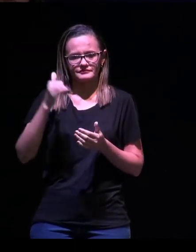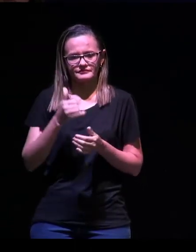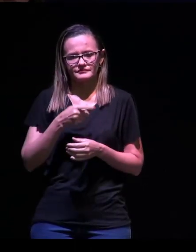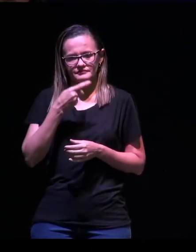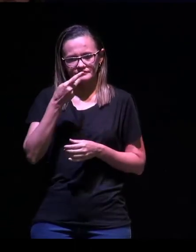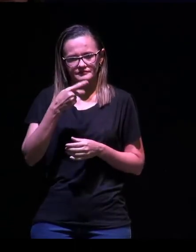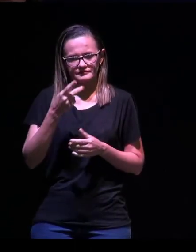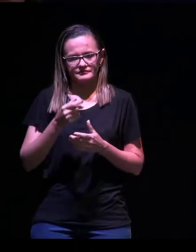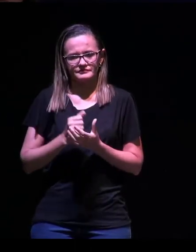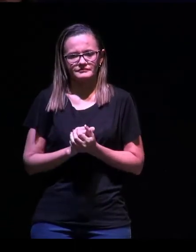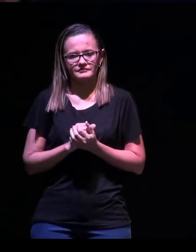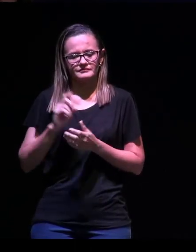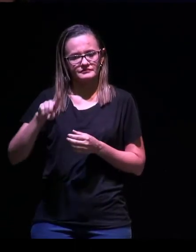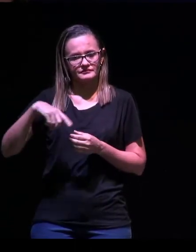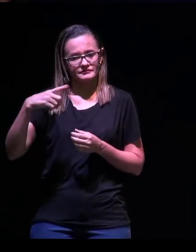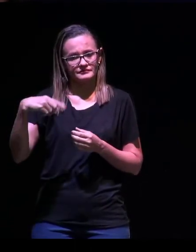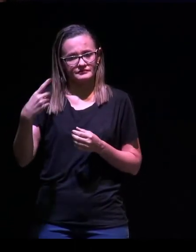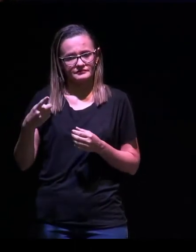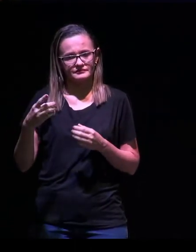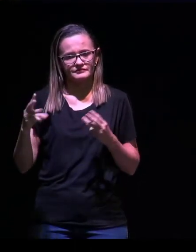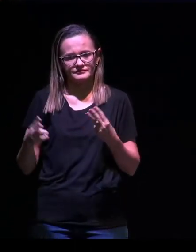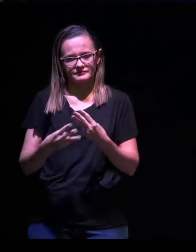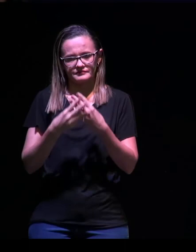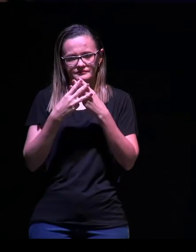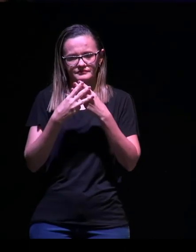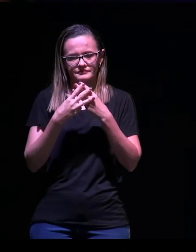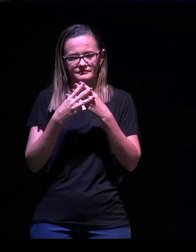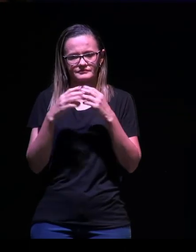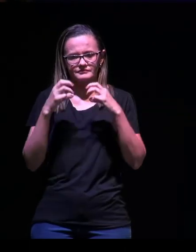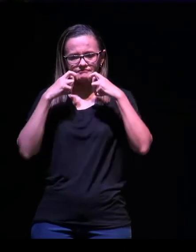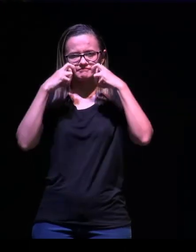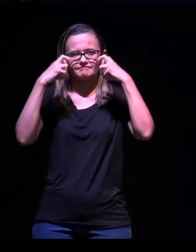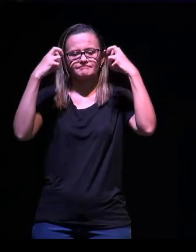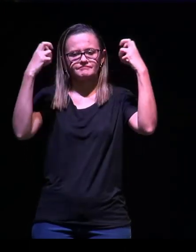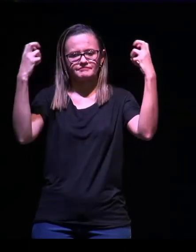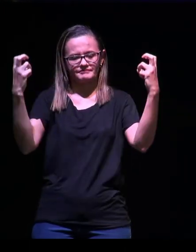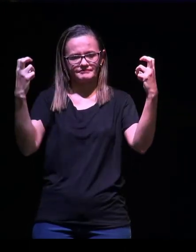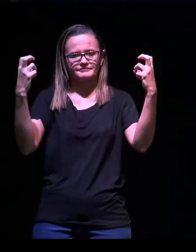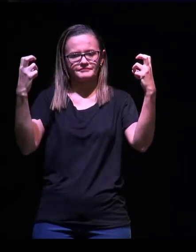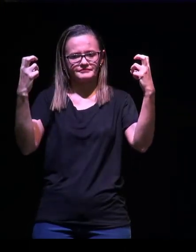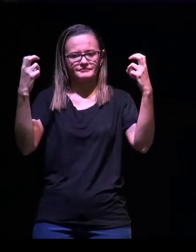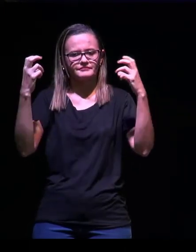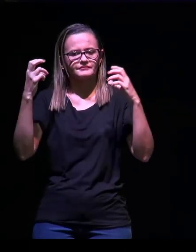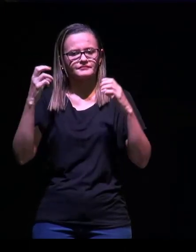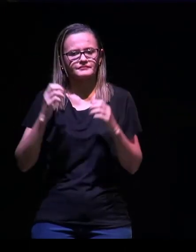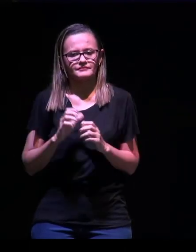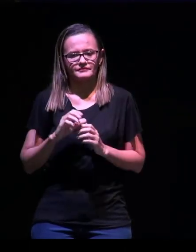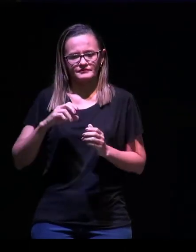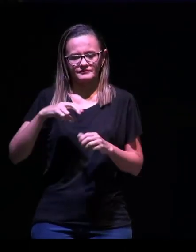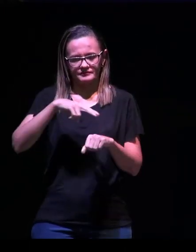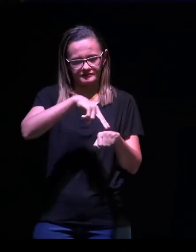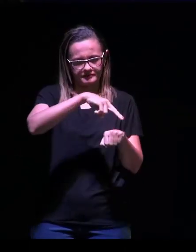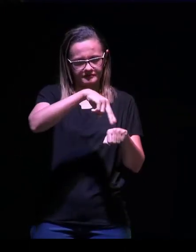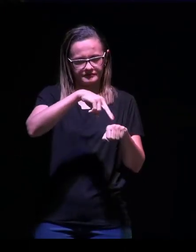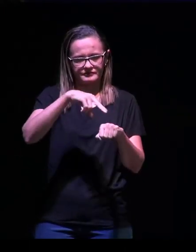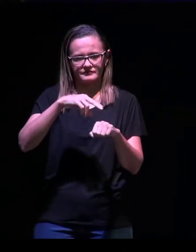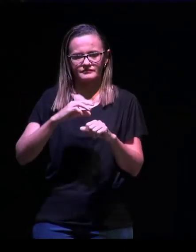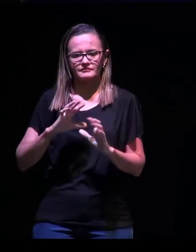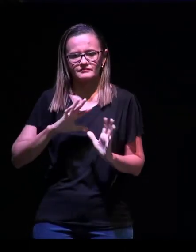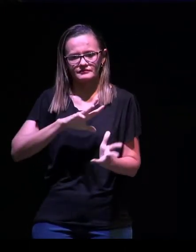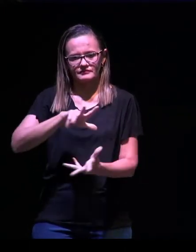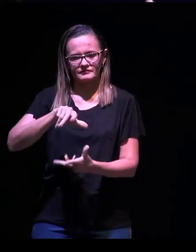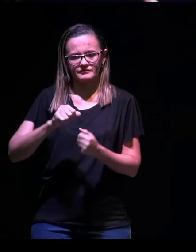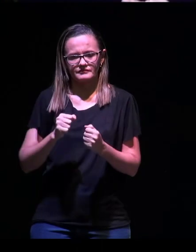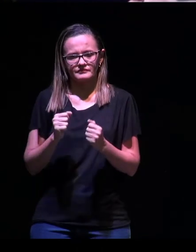outra parte, que os judeus vão clamar, porque olha só, todas as nações da terra, o anticristo que vai comandar o mundo todo, ele